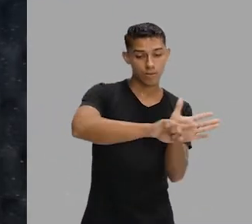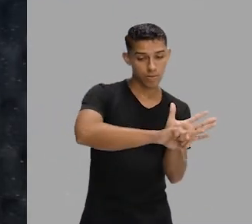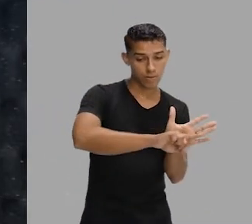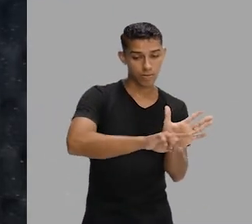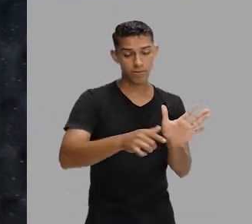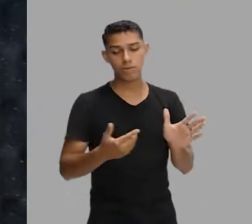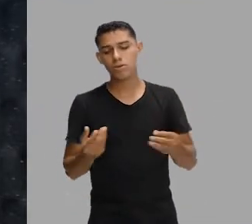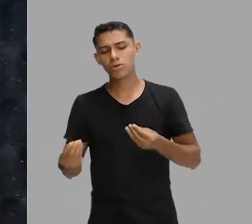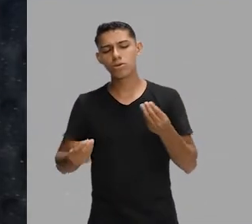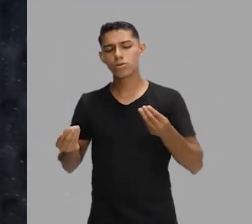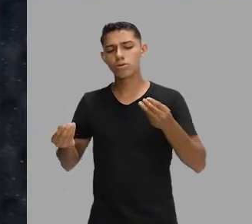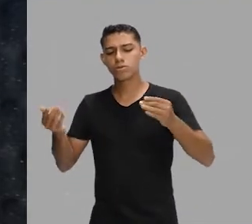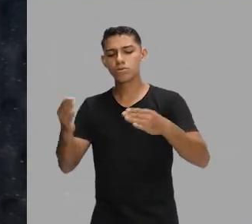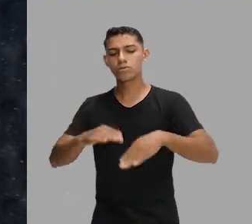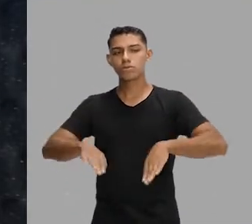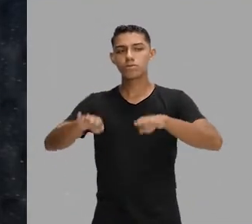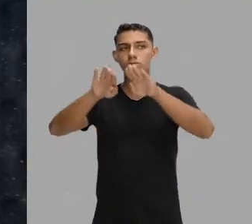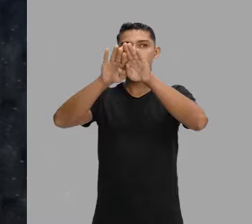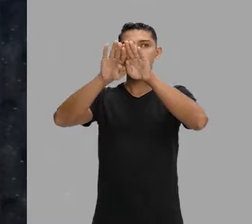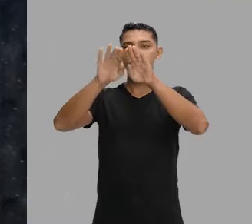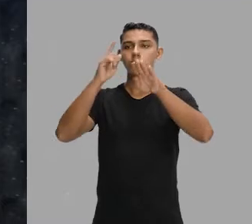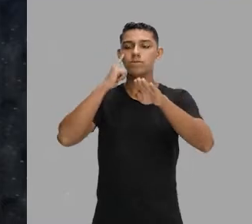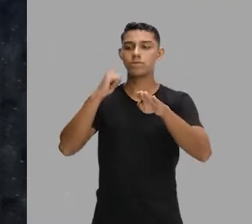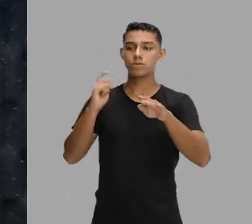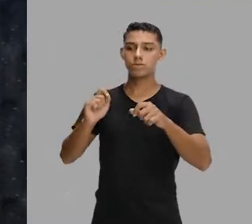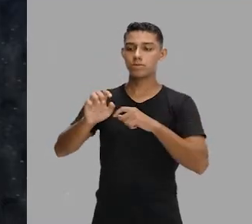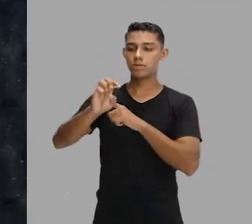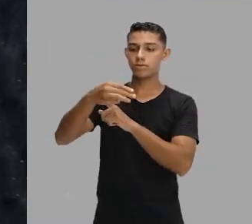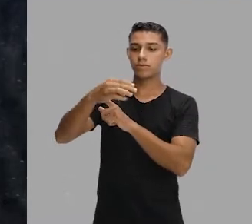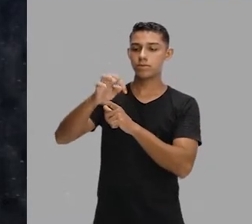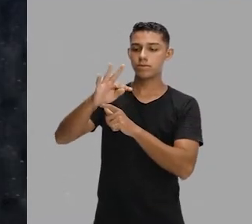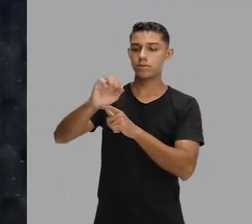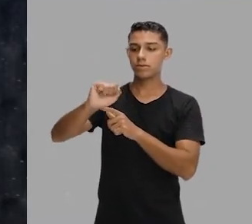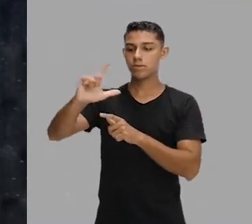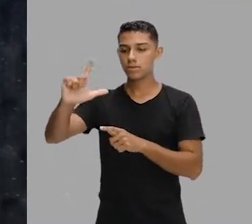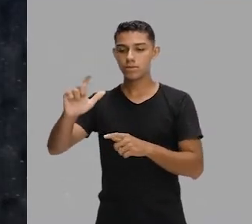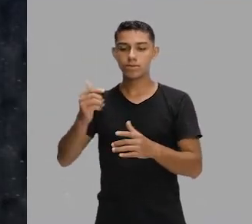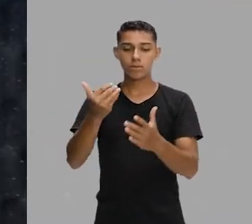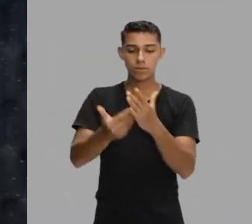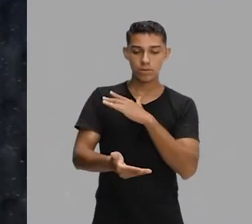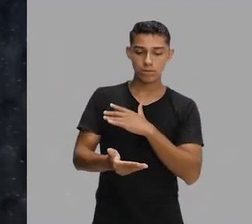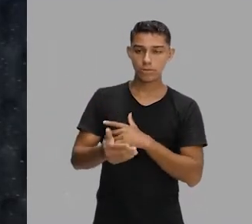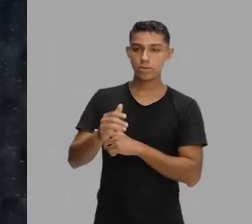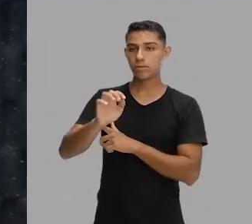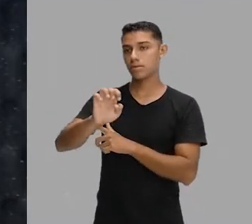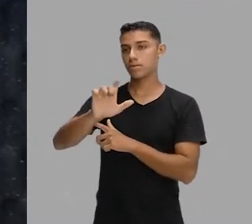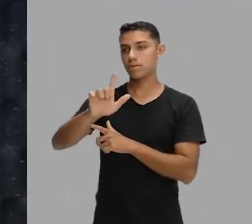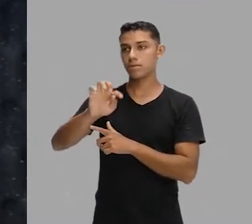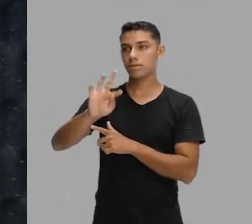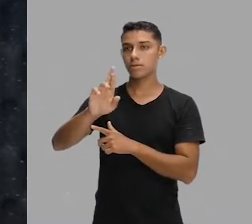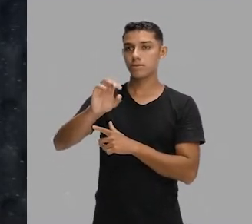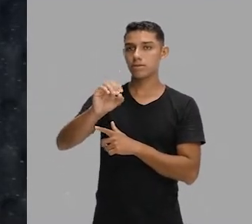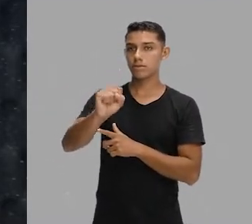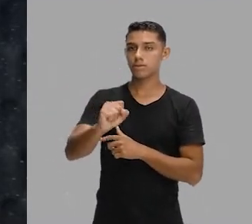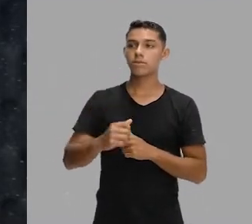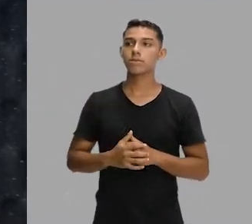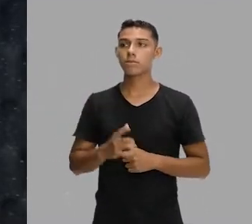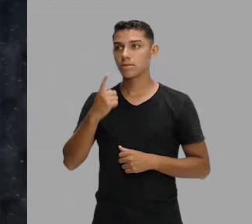ligação metálica? Já que o metal ele tem a tendência de perder elétrons. Vamos continuar aqui,